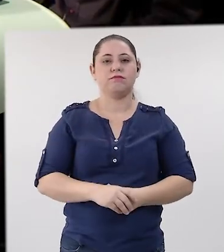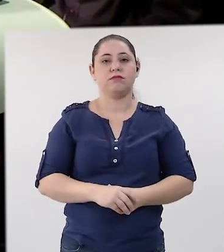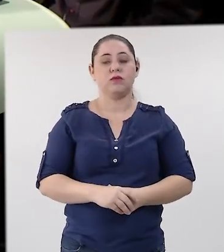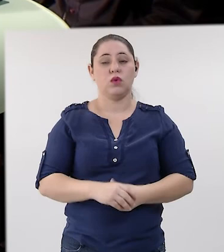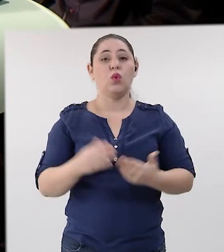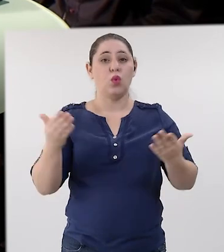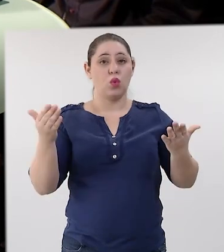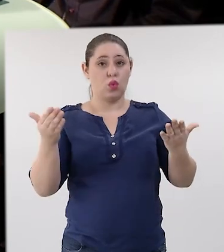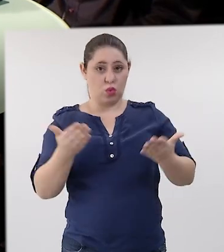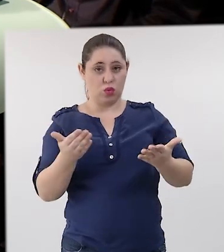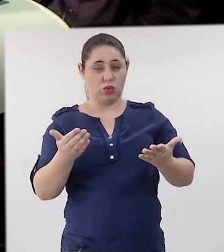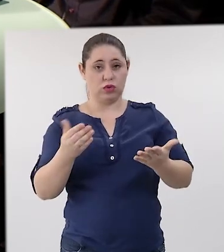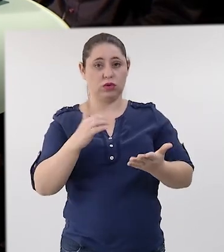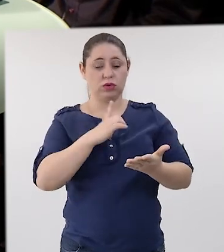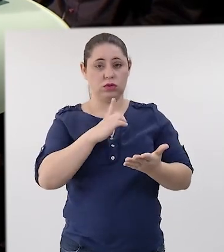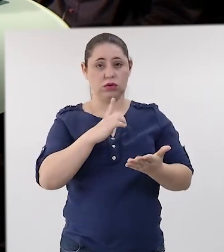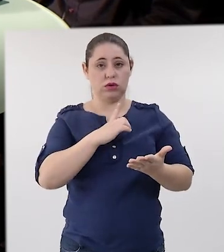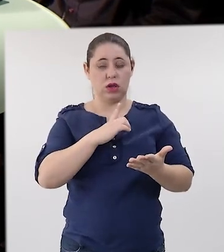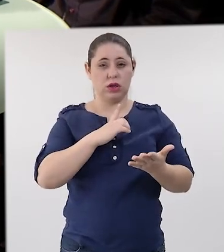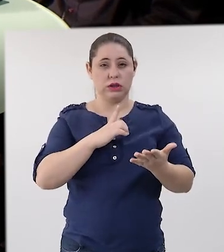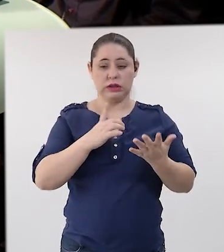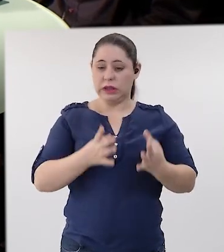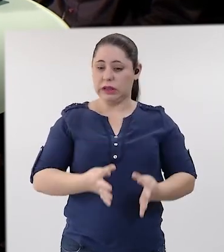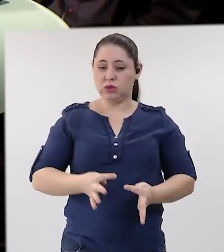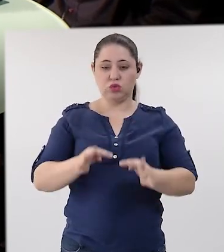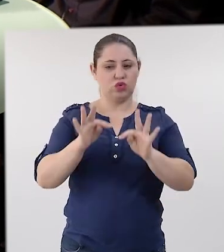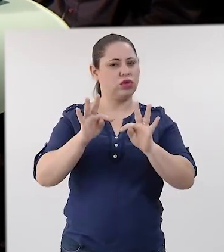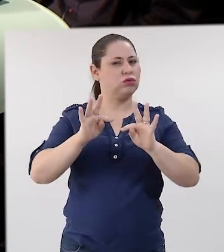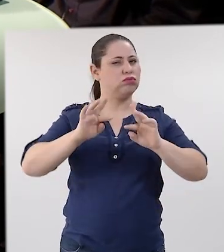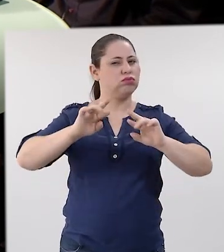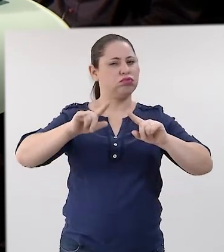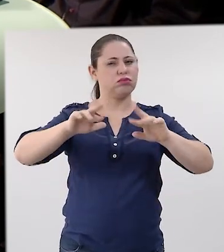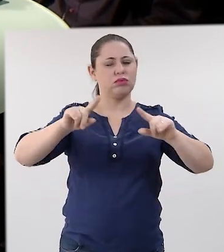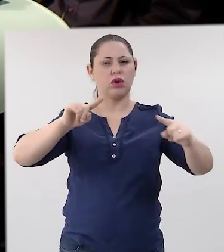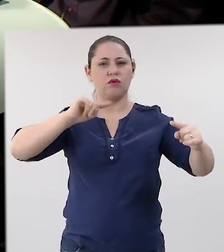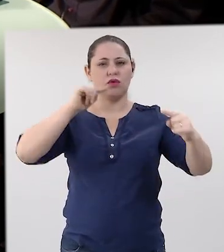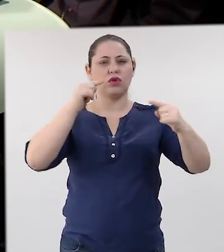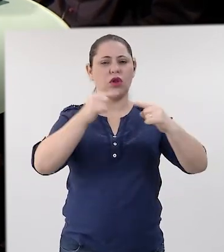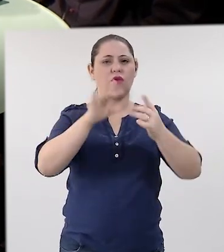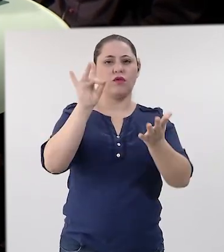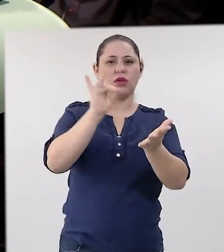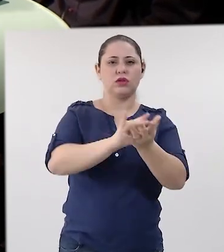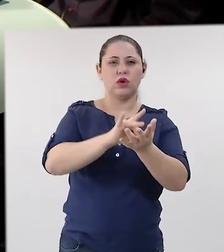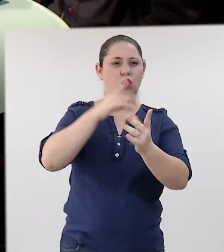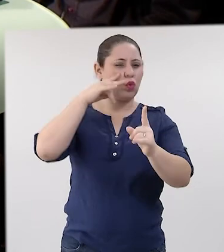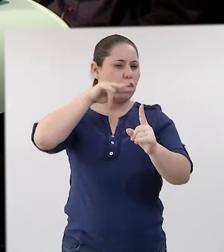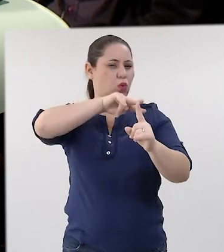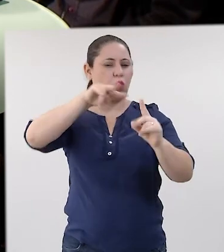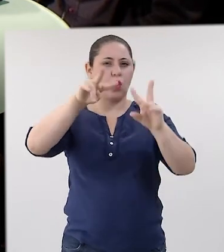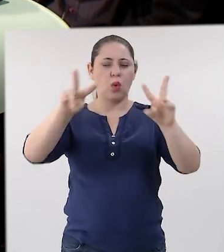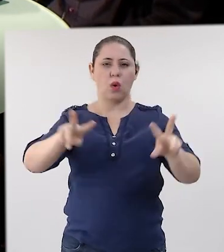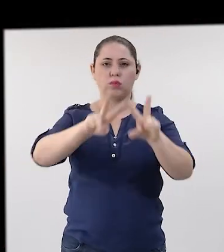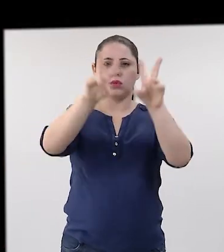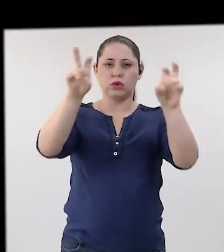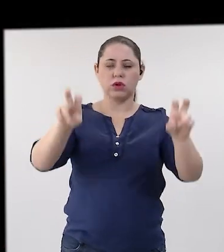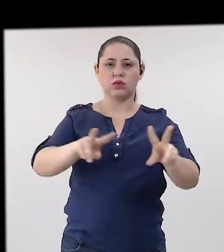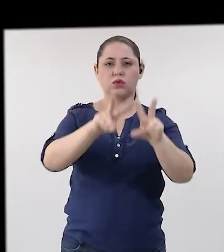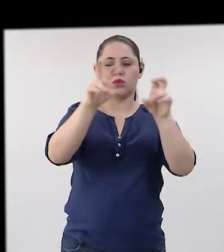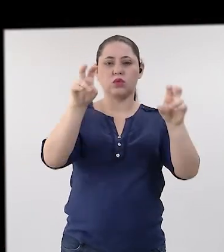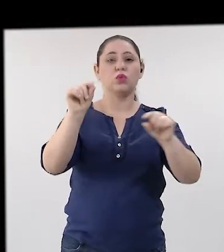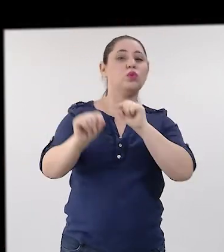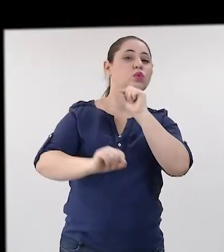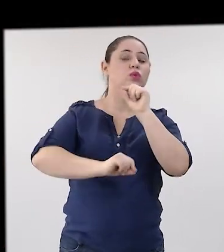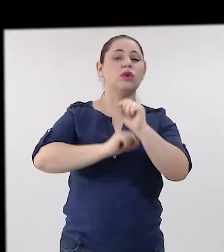Então, atualmente, a gente tem muitas tecnologias voltadas para realidade aumentada, visão computacional.